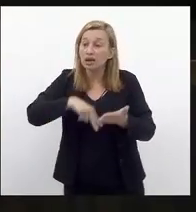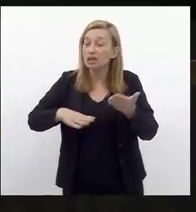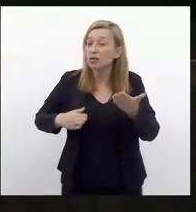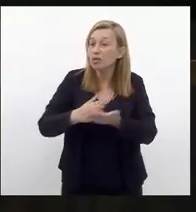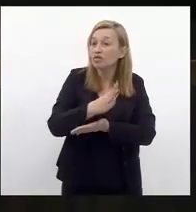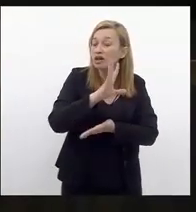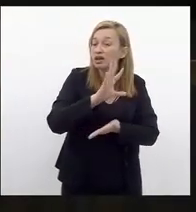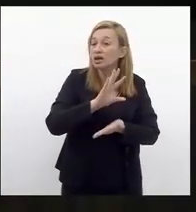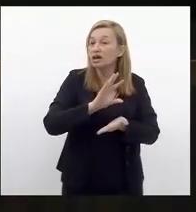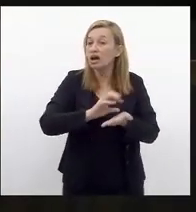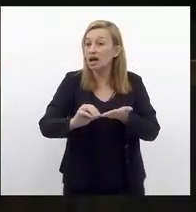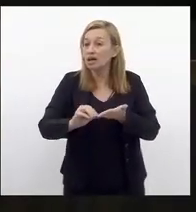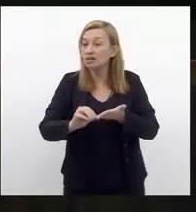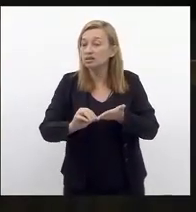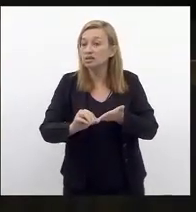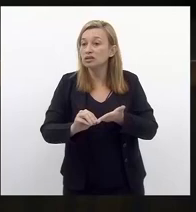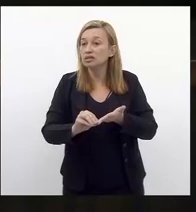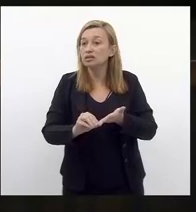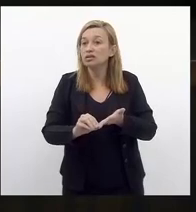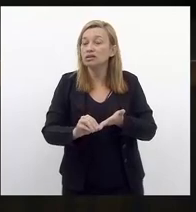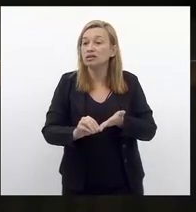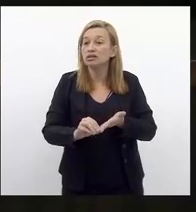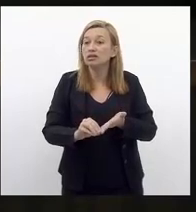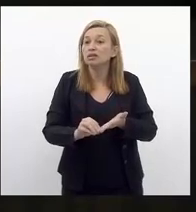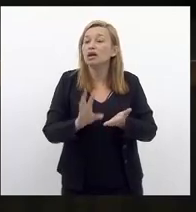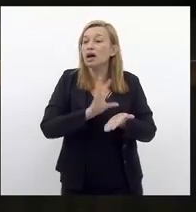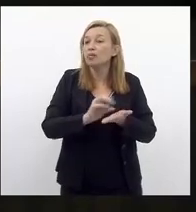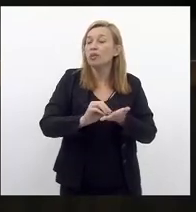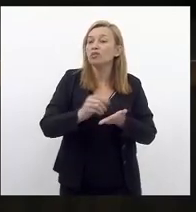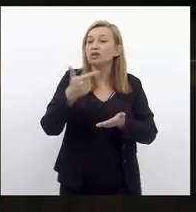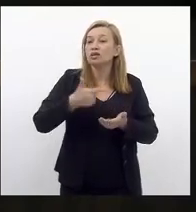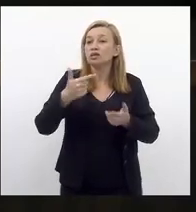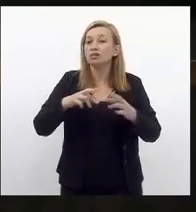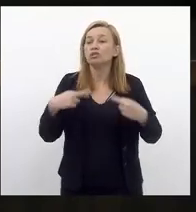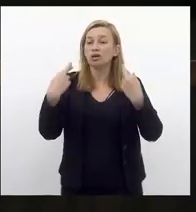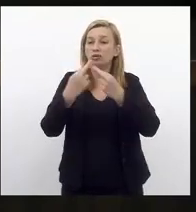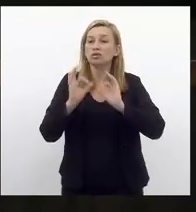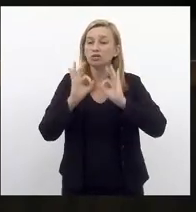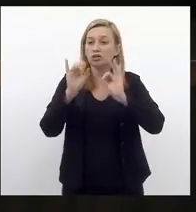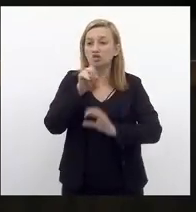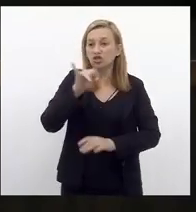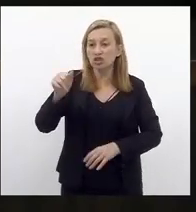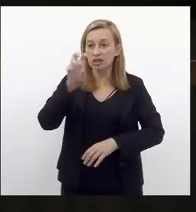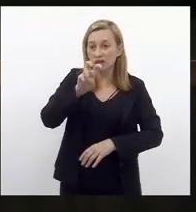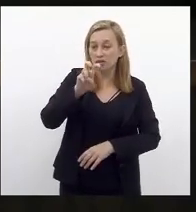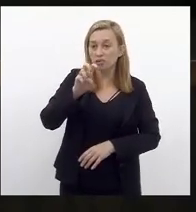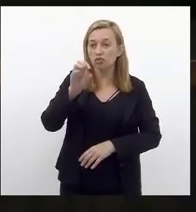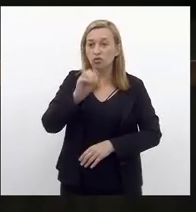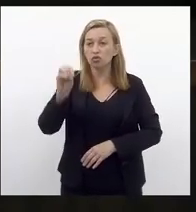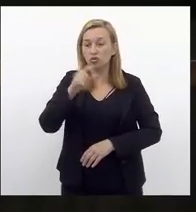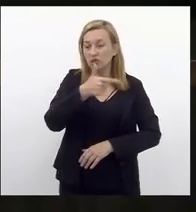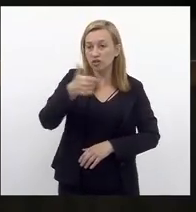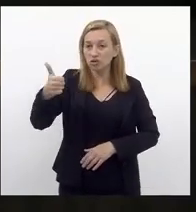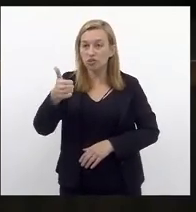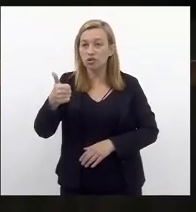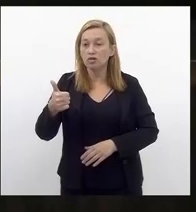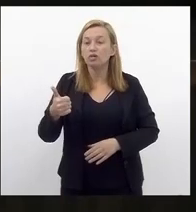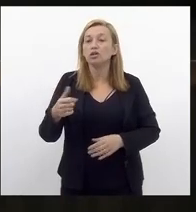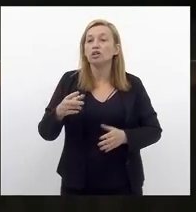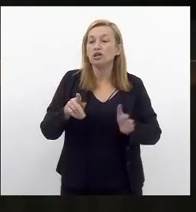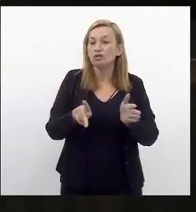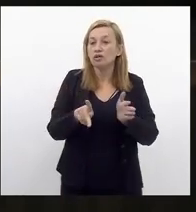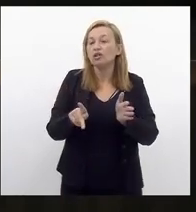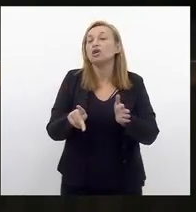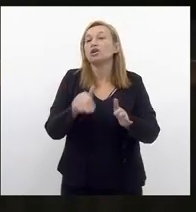aprovada a ata passa-se as e a pauta da segunda sessão ordinária do dia cinco de Outubro de 2011 em regime de urgência em